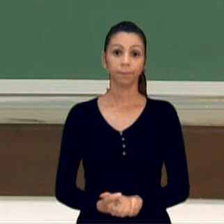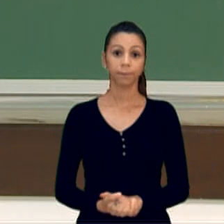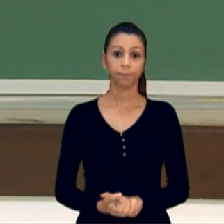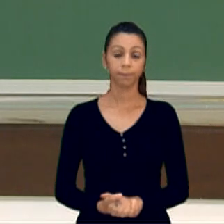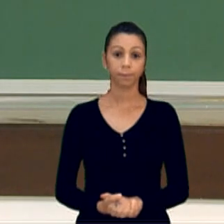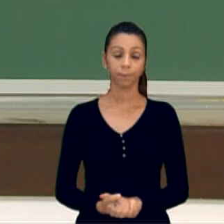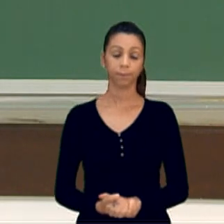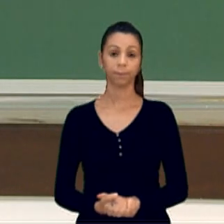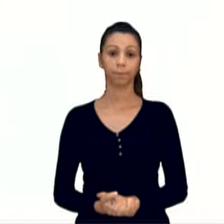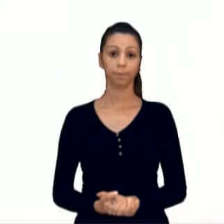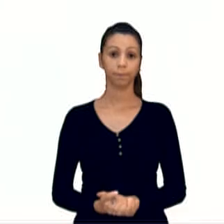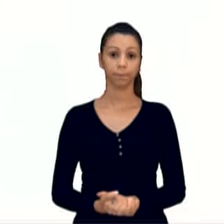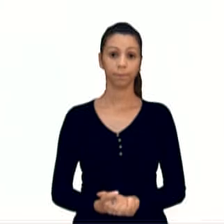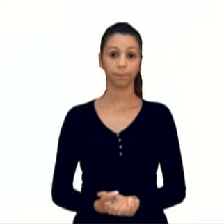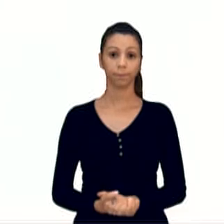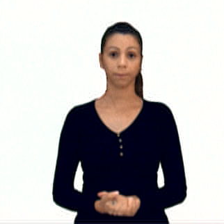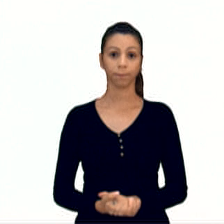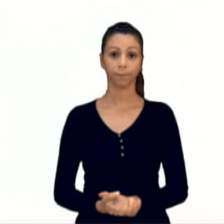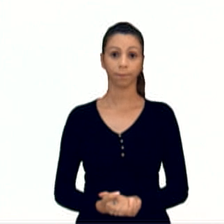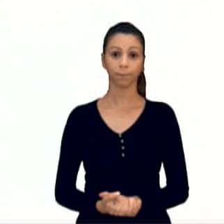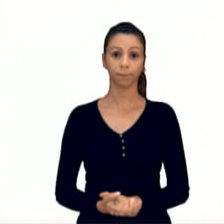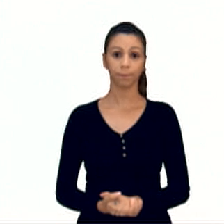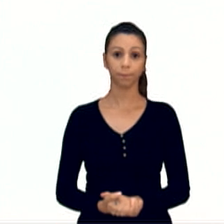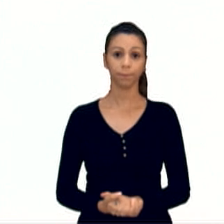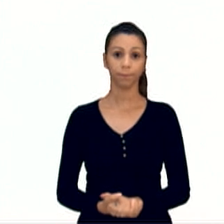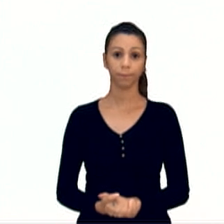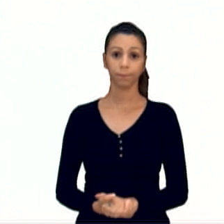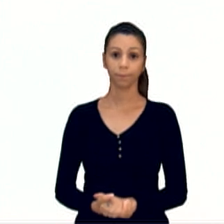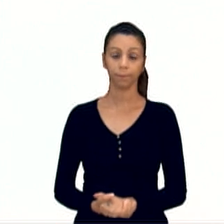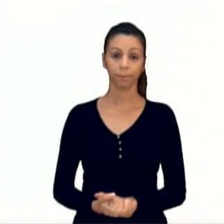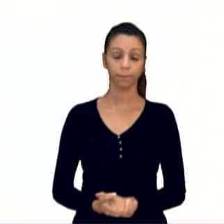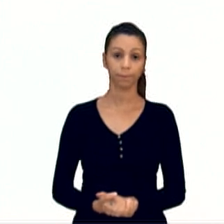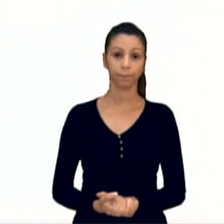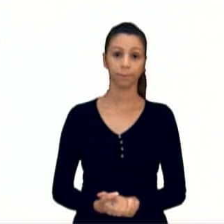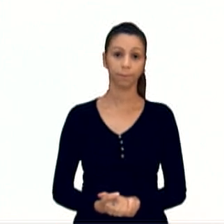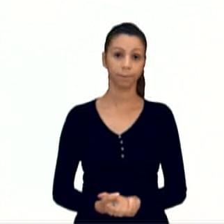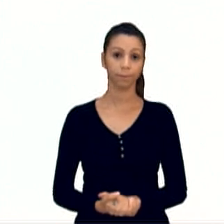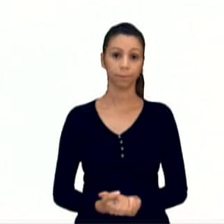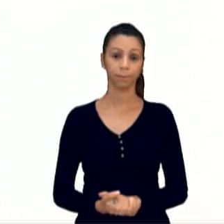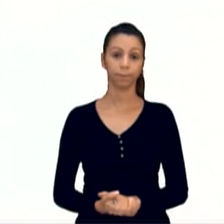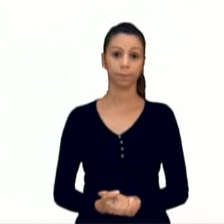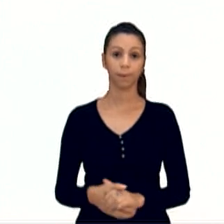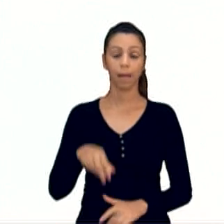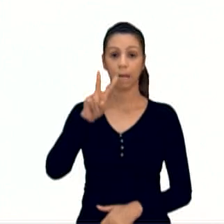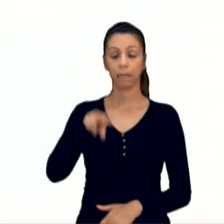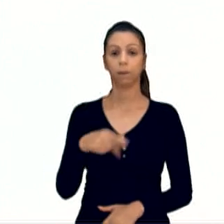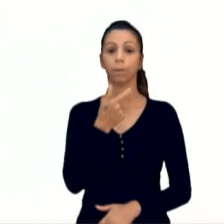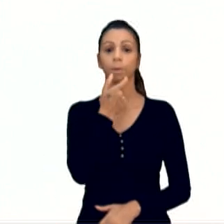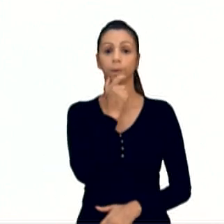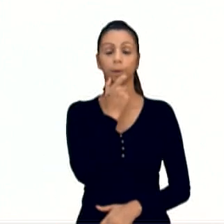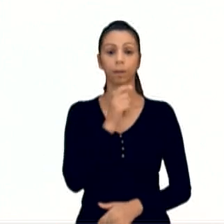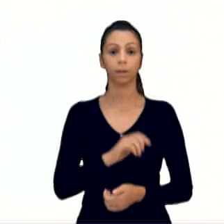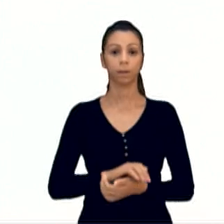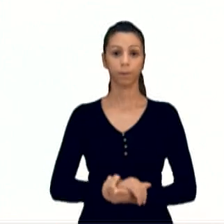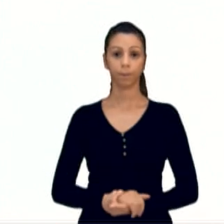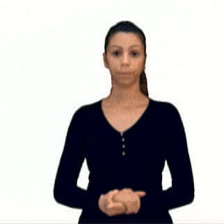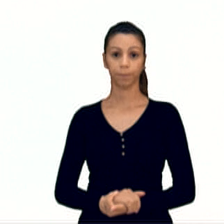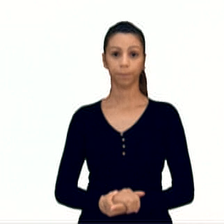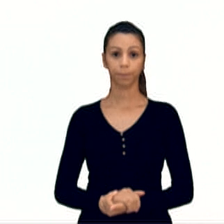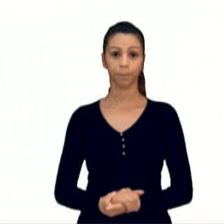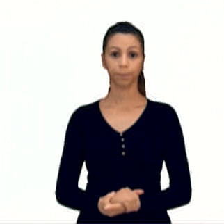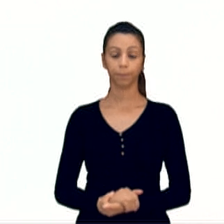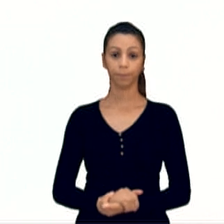The correct answer is which. Number 3. Here is an article might interest